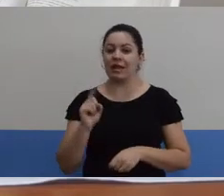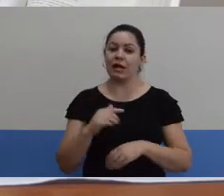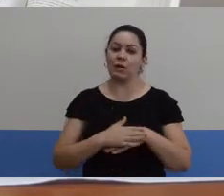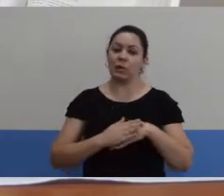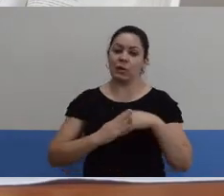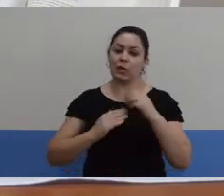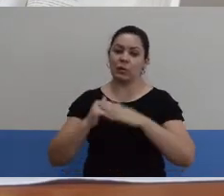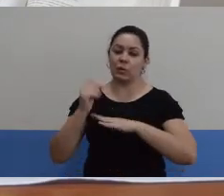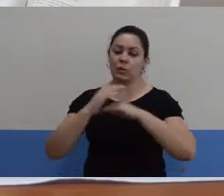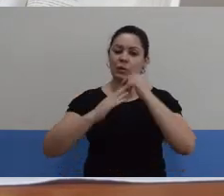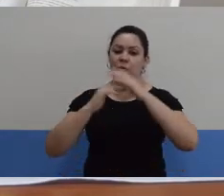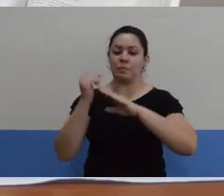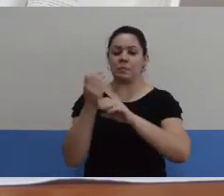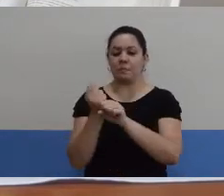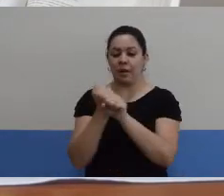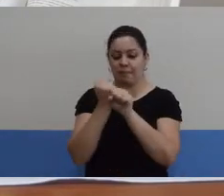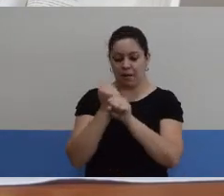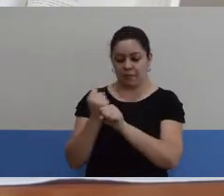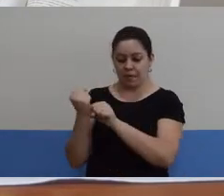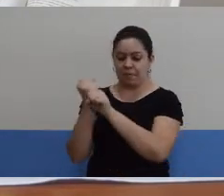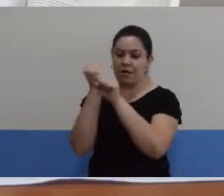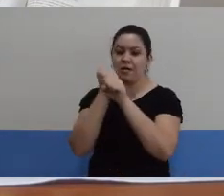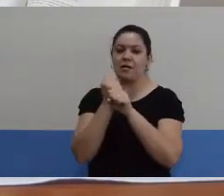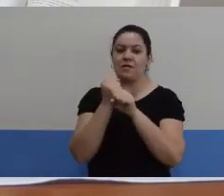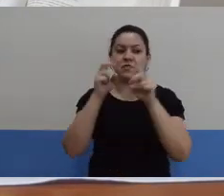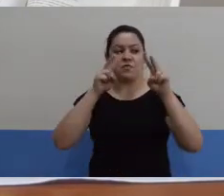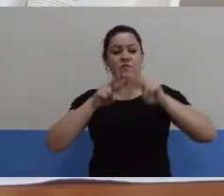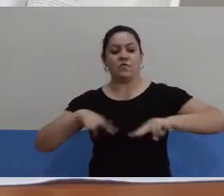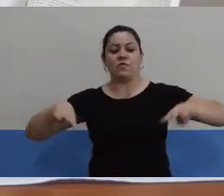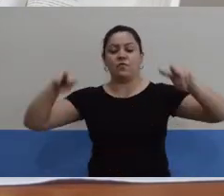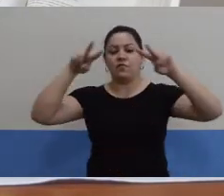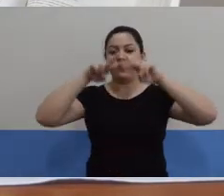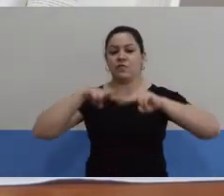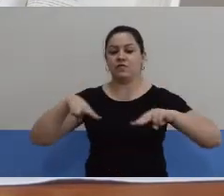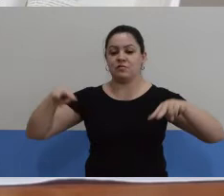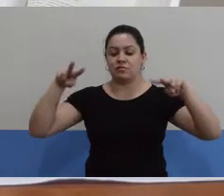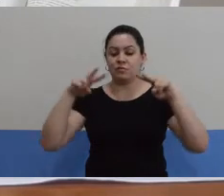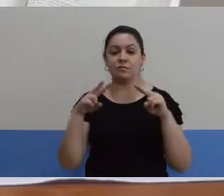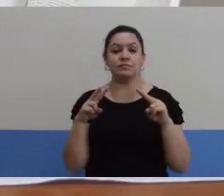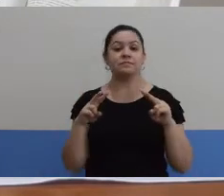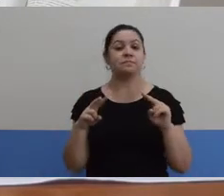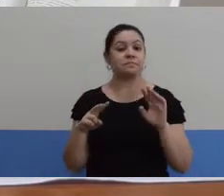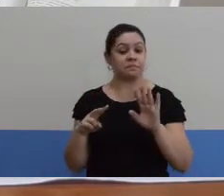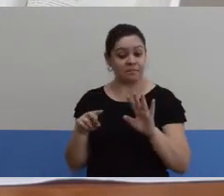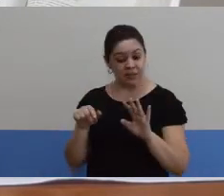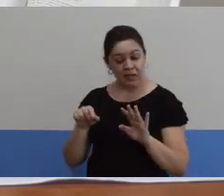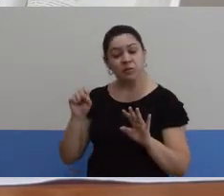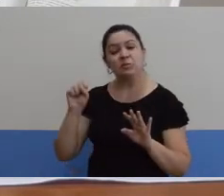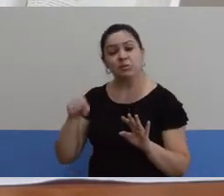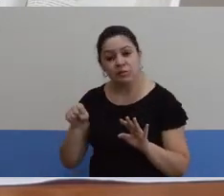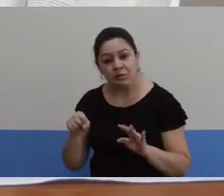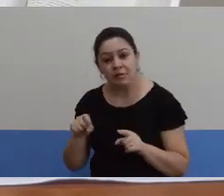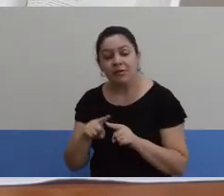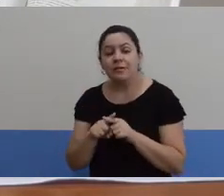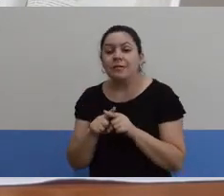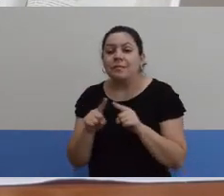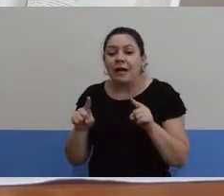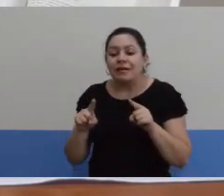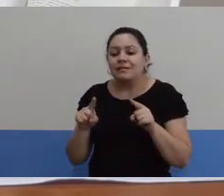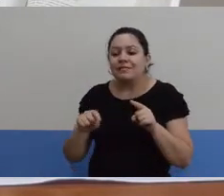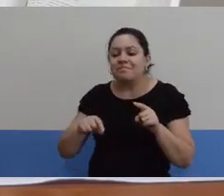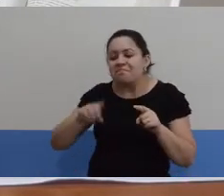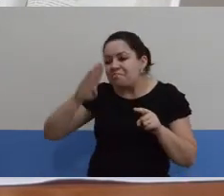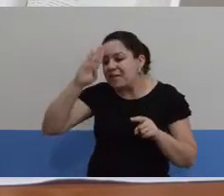Construção, melhorar isso, o aspecto visual passa por aí, mas isso muitas vezes é